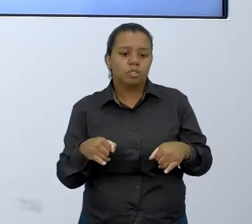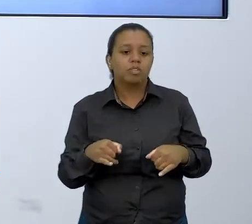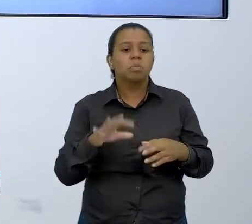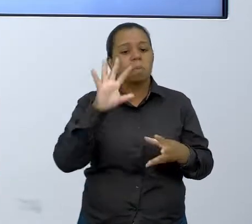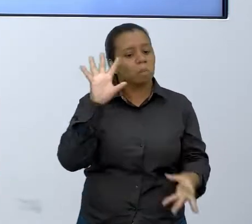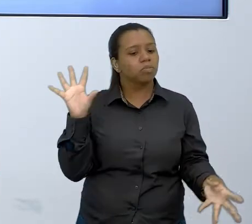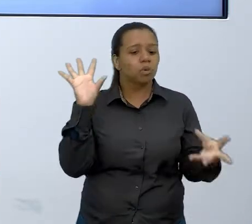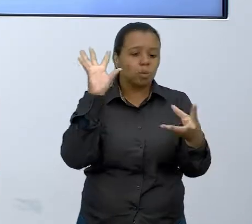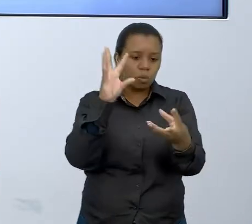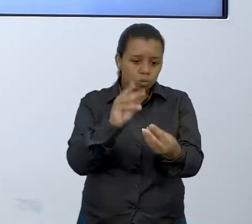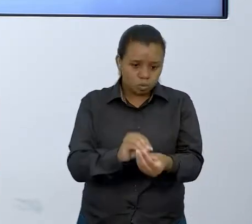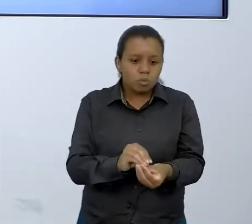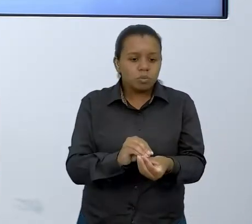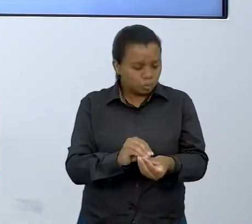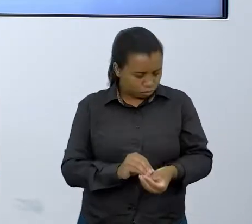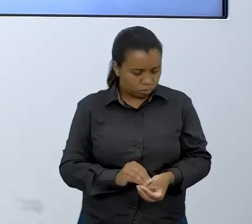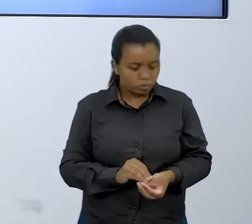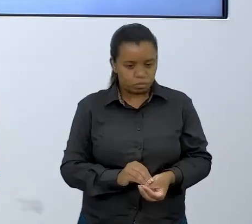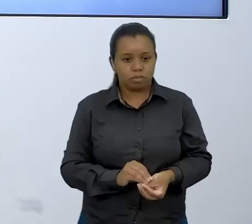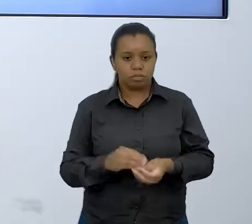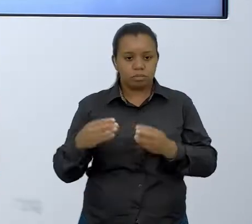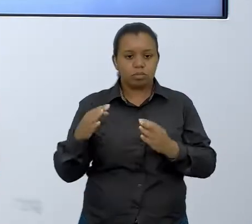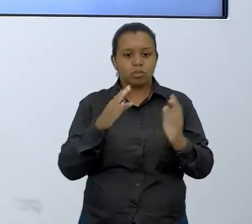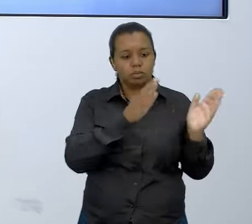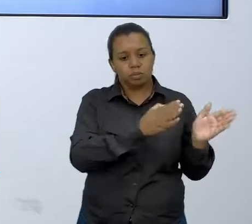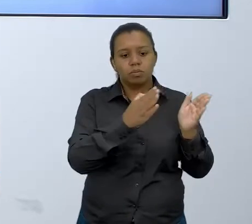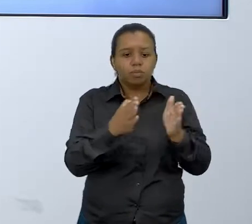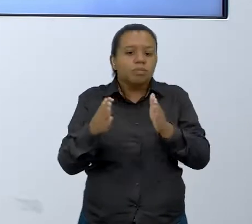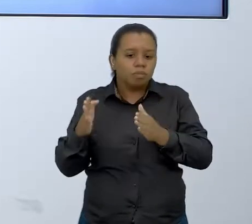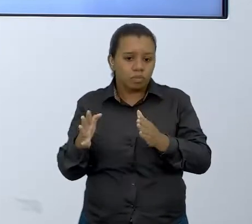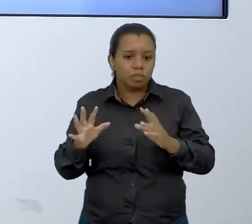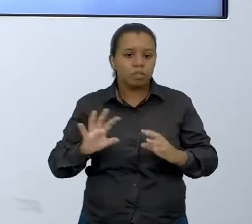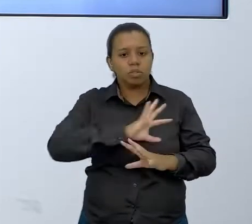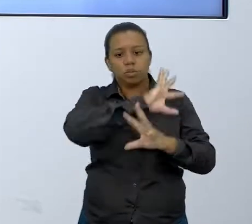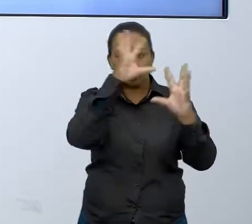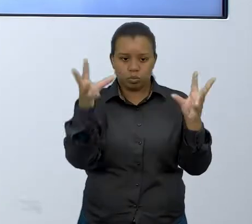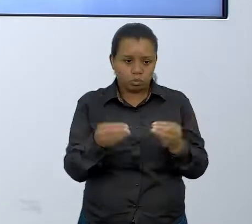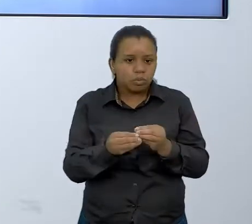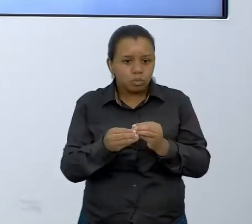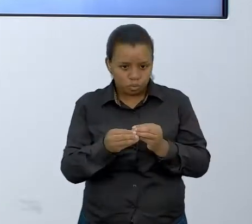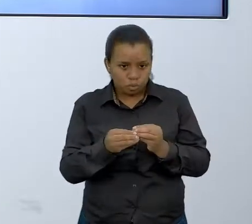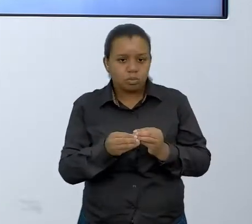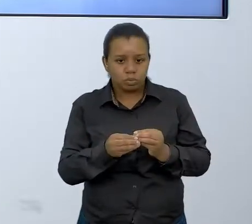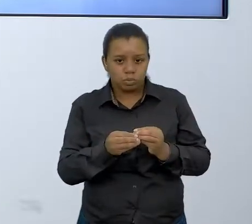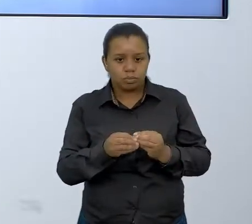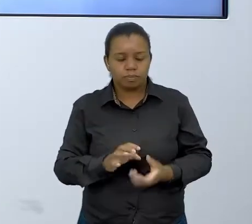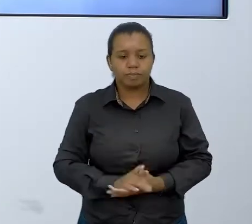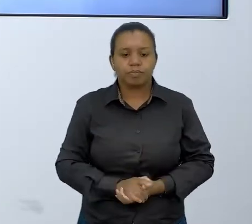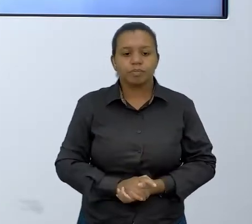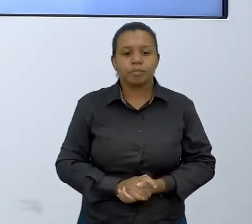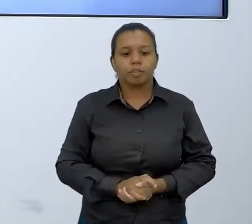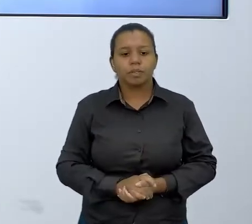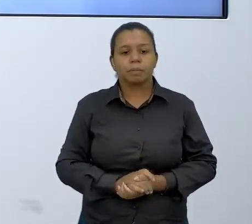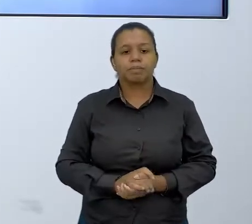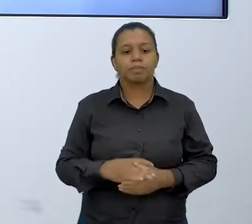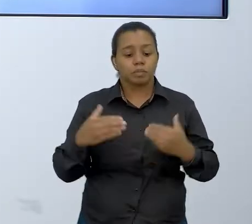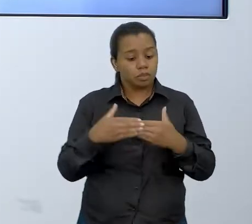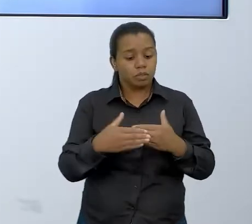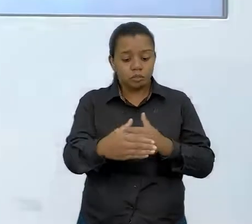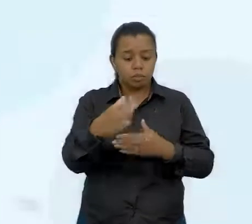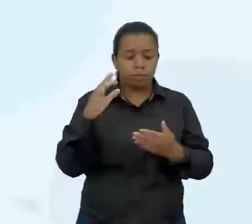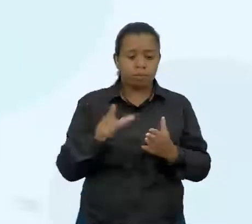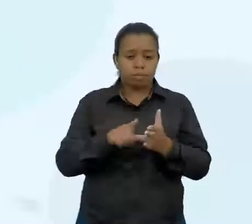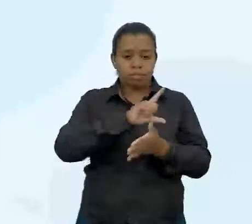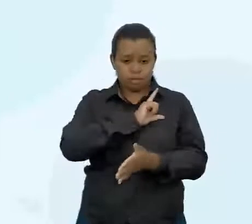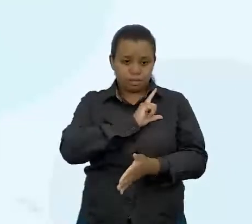cronológica para a gente rever esses aspectos, só que agora meio que tudo junto, misturado. Antes da gente começar, como vocês podem ver atrás